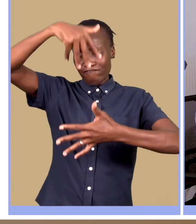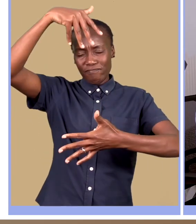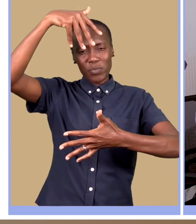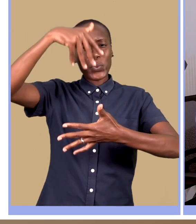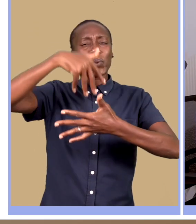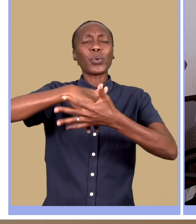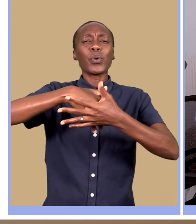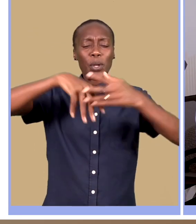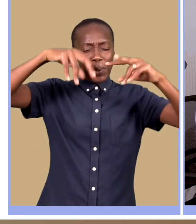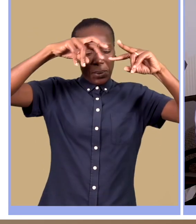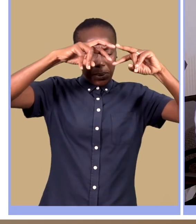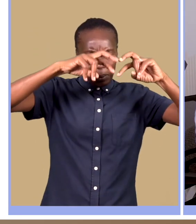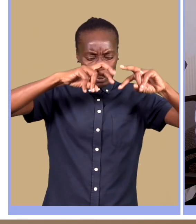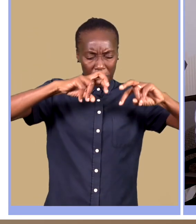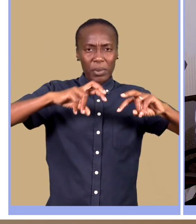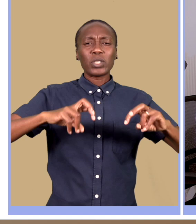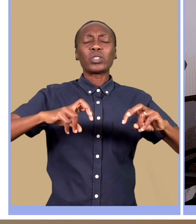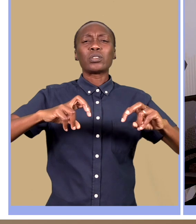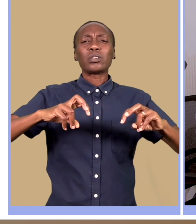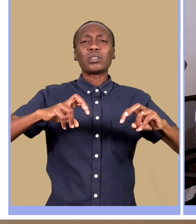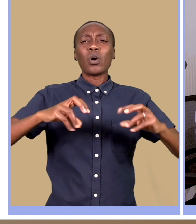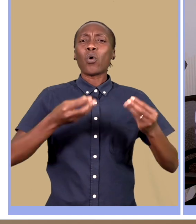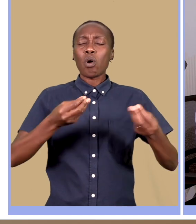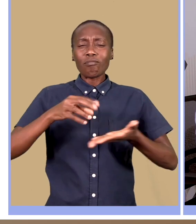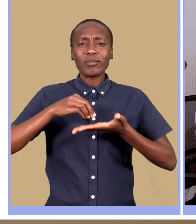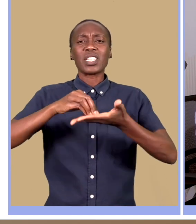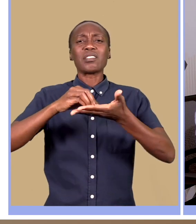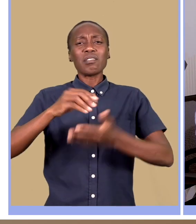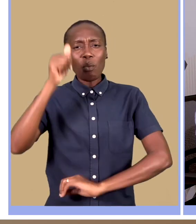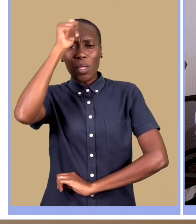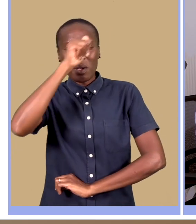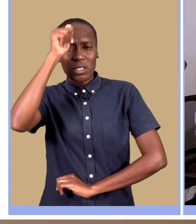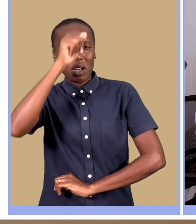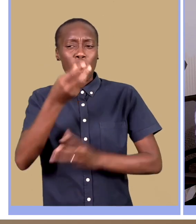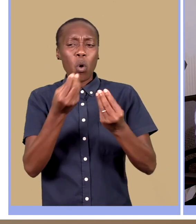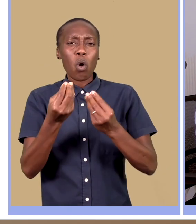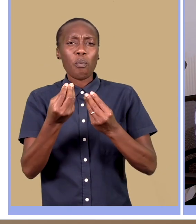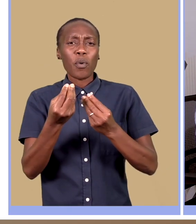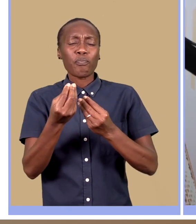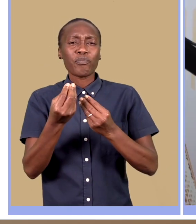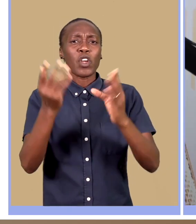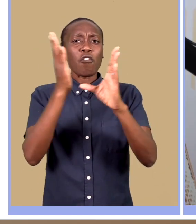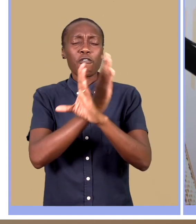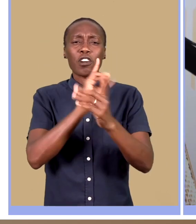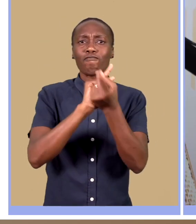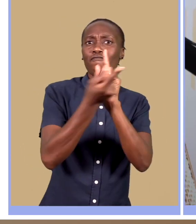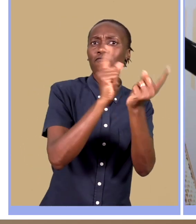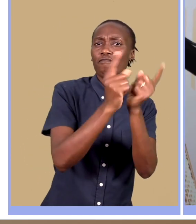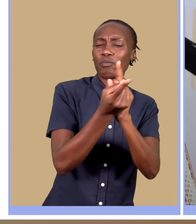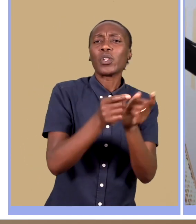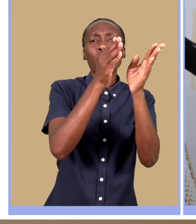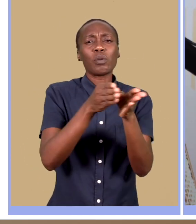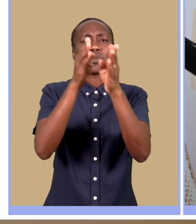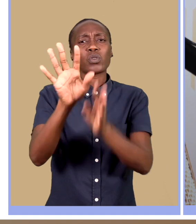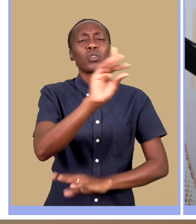profundo que é proveniente das academias para saber como lidar com essas pessoas. Exatamente,